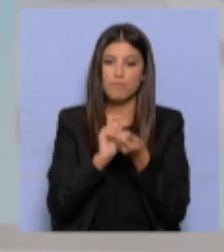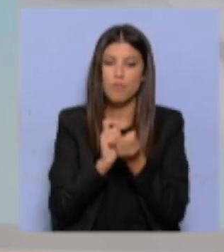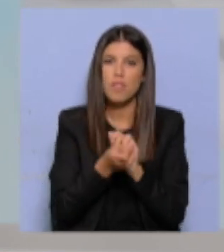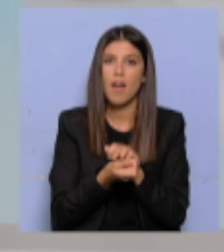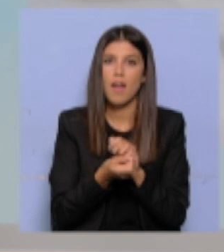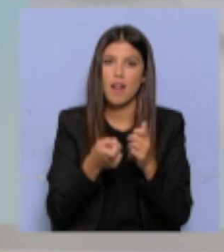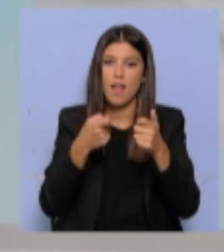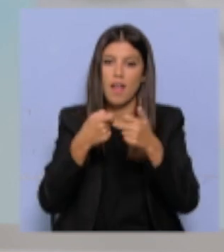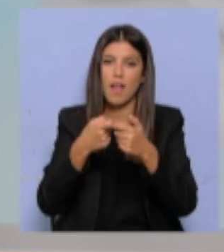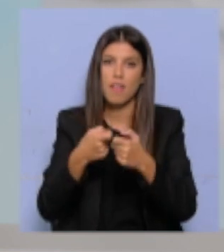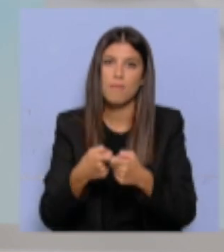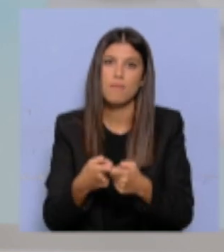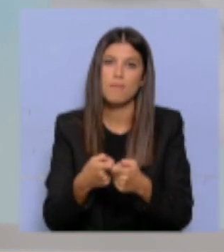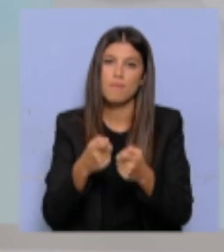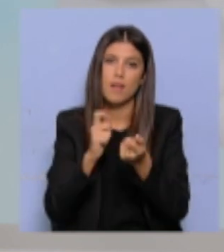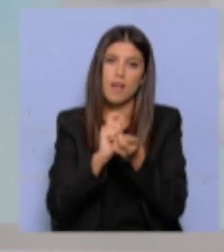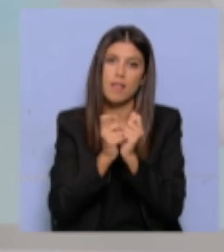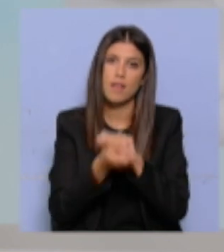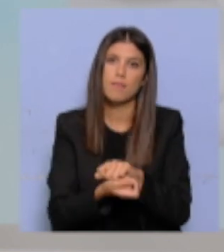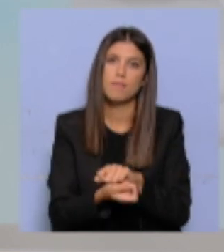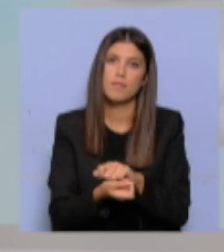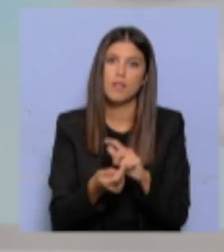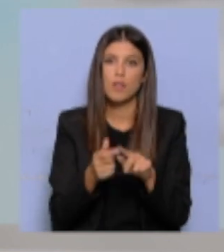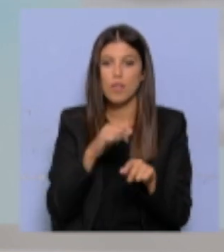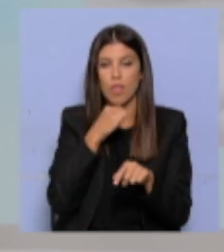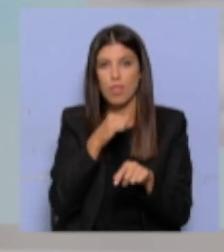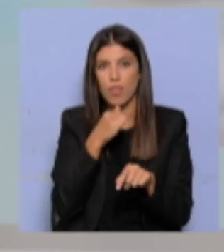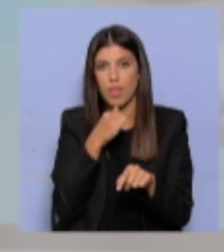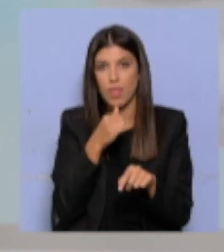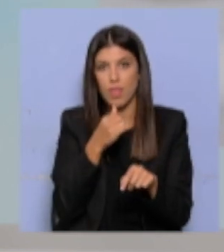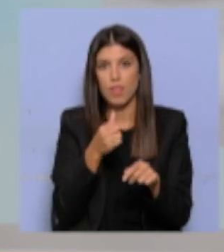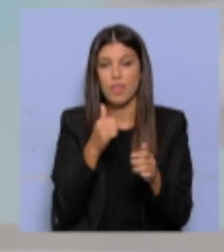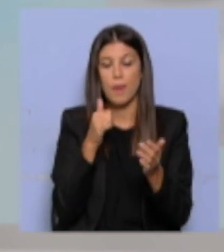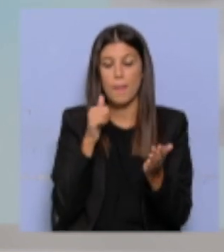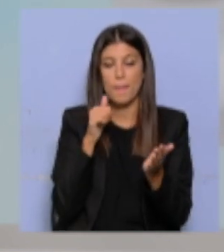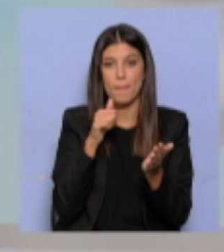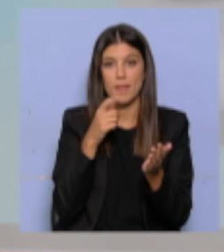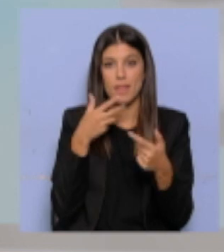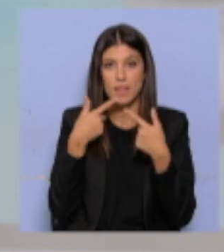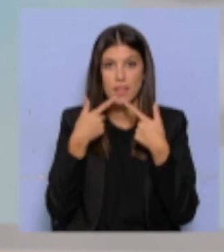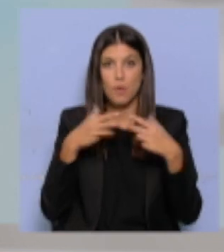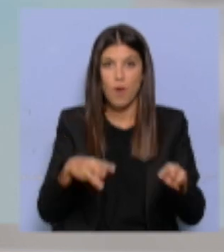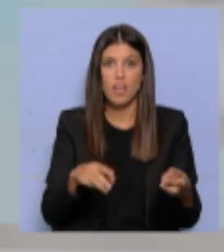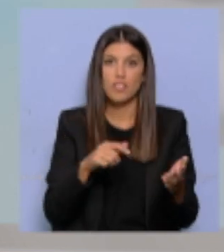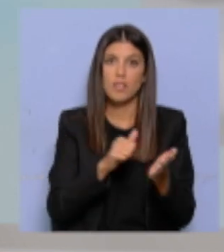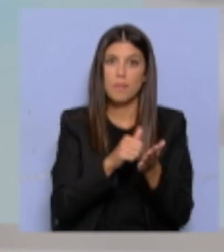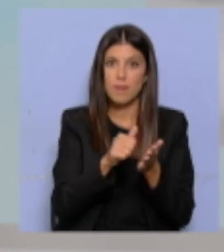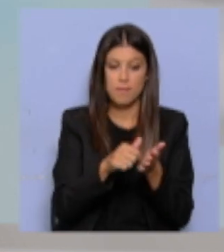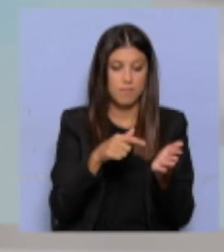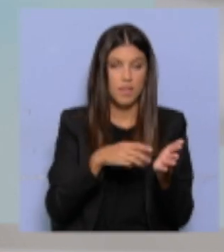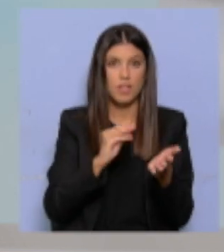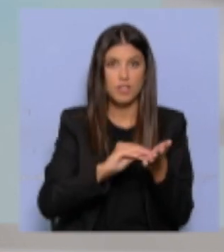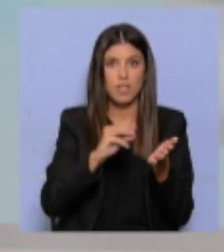naturalmente, lidamos com essa linguagem da Palestina, naqueles tempos, que era diferente da